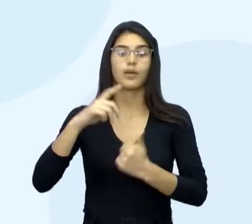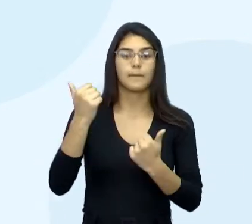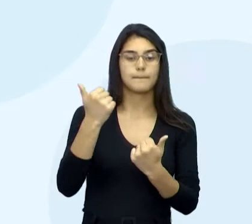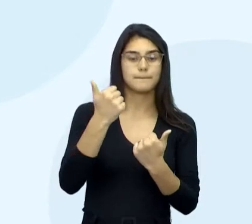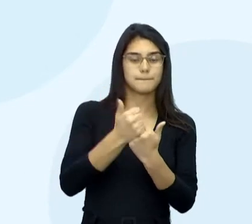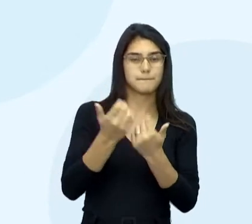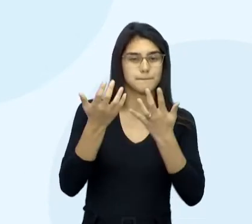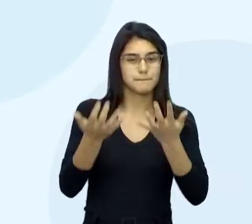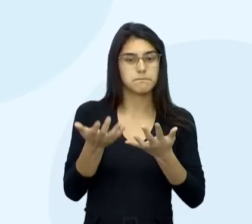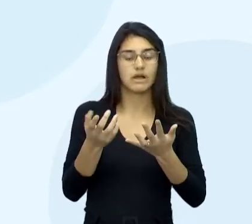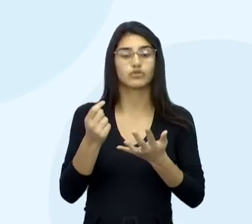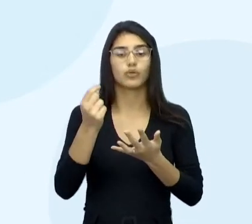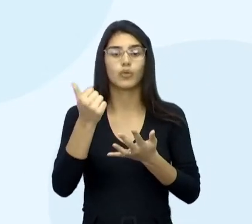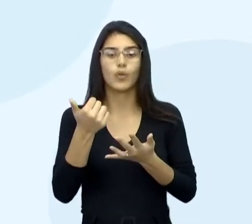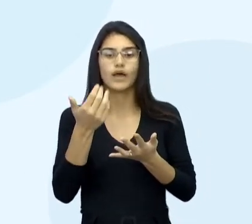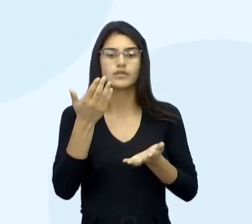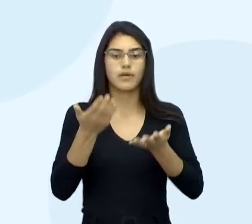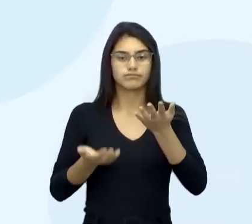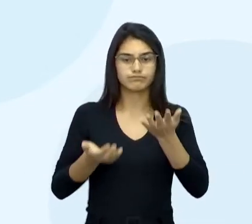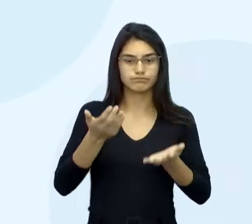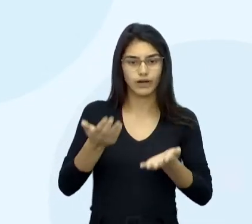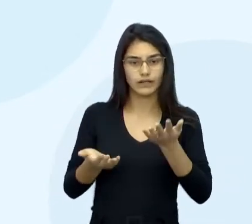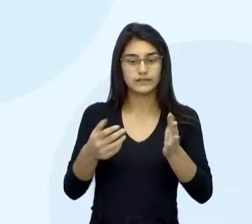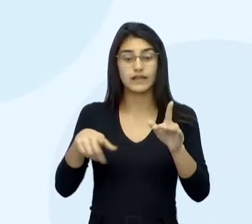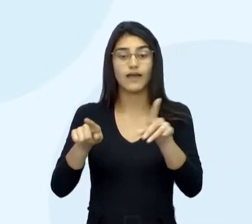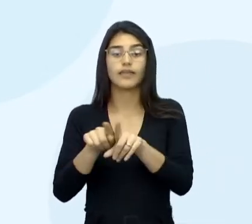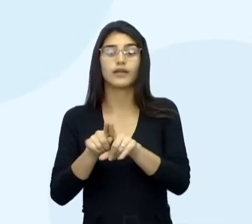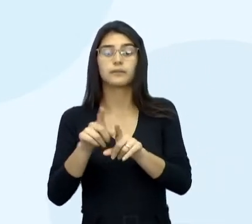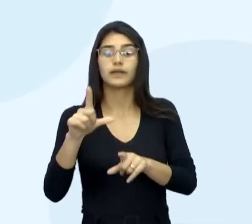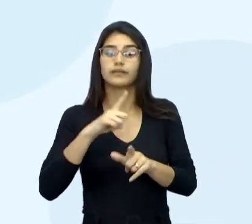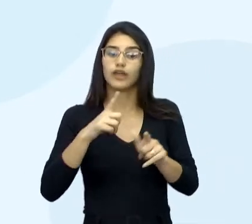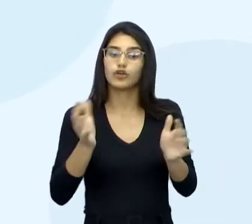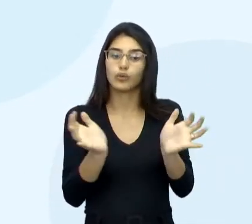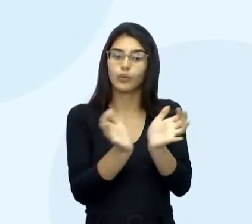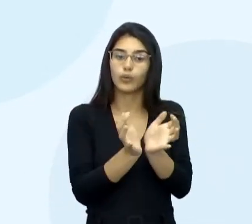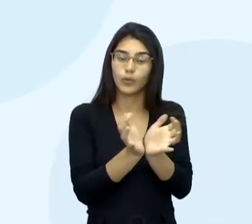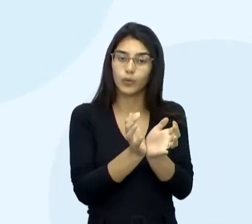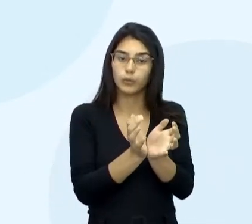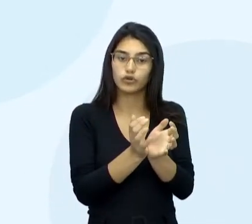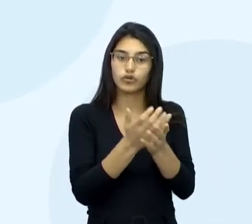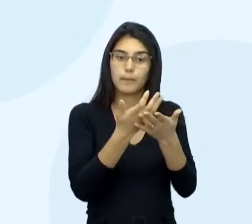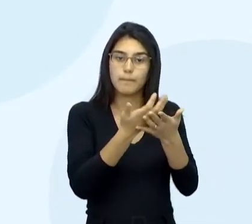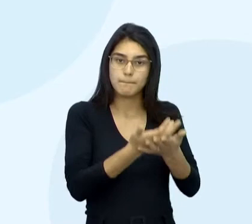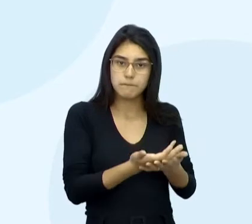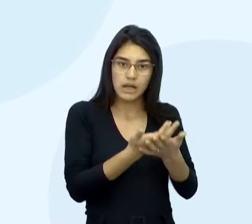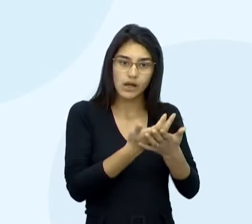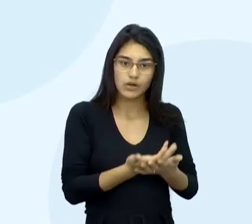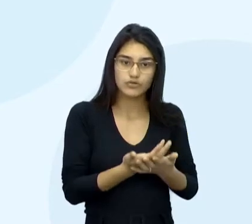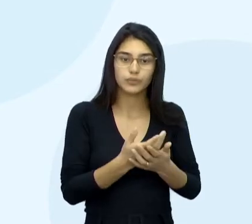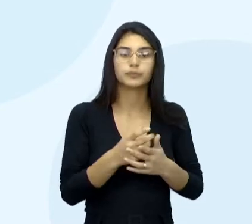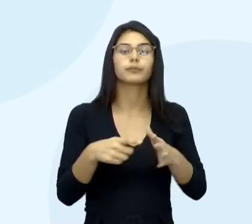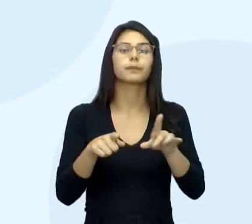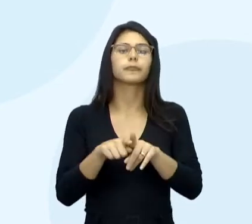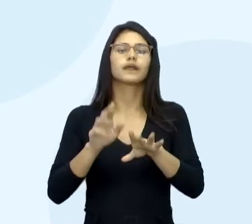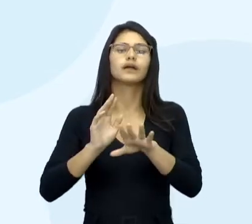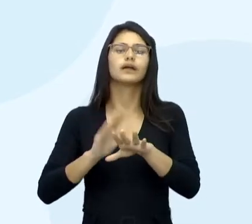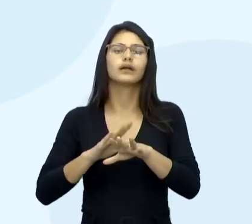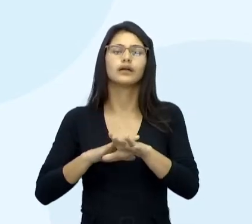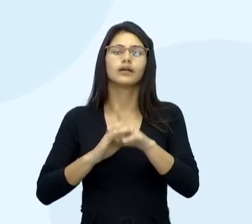representado quase que como uma balança, e aqui também eu tenho um conjunto de pesos, está vendo? Isso aqui está